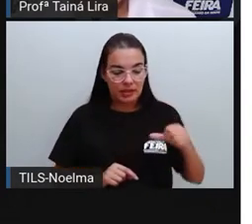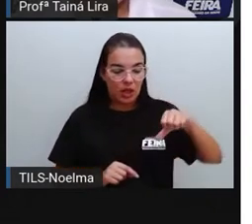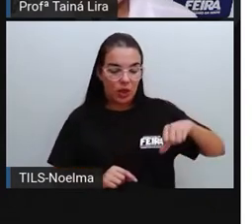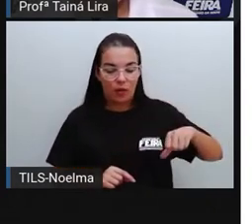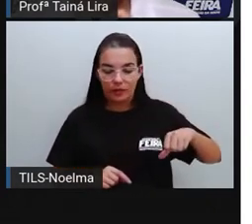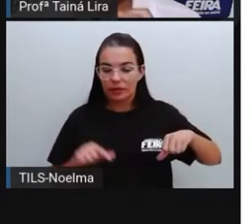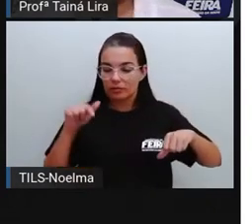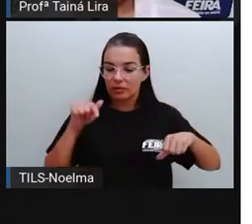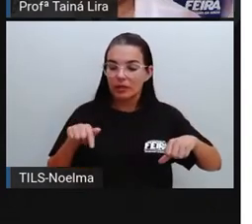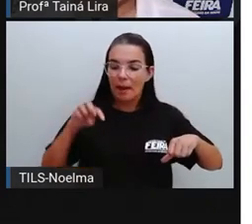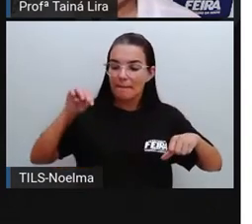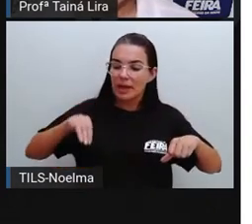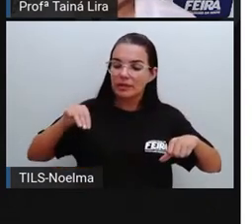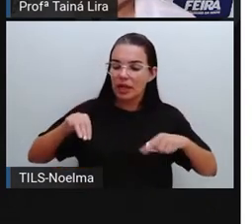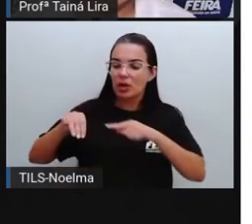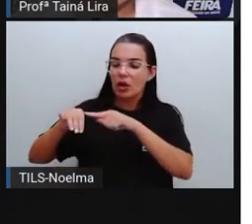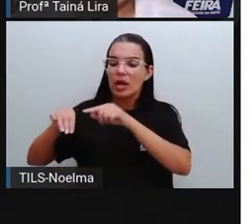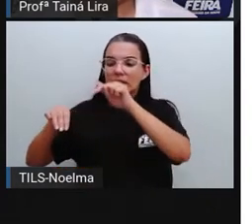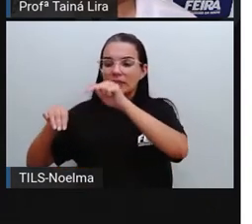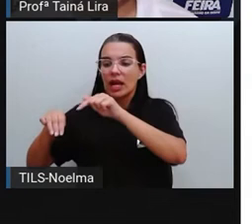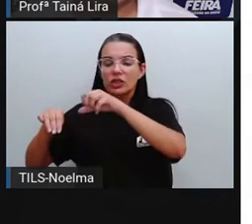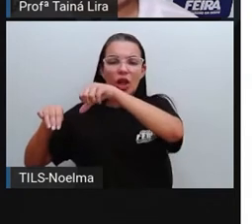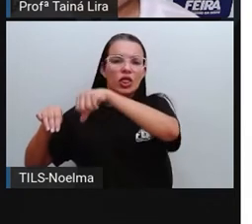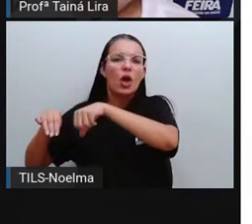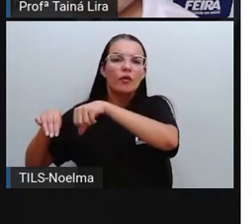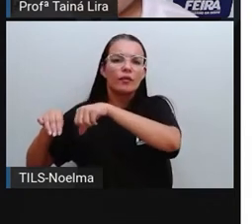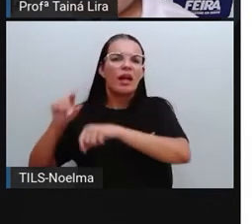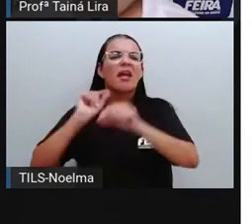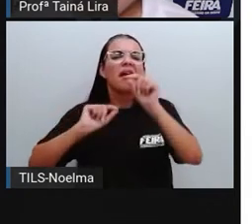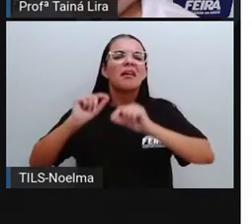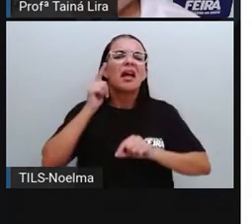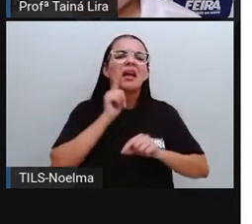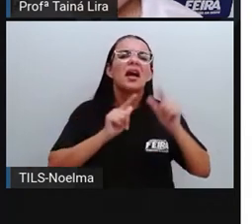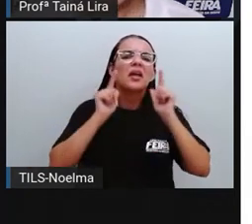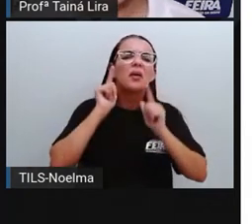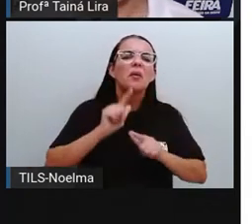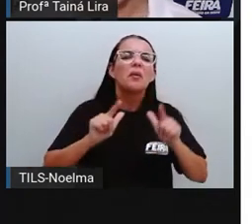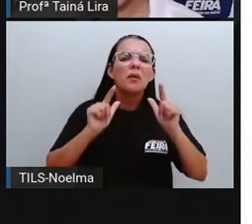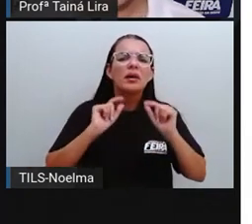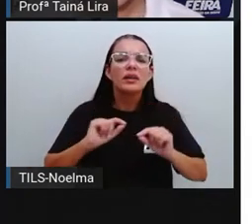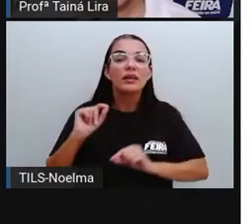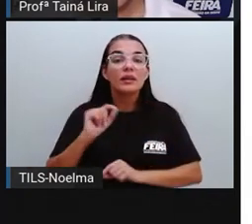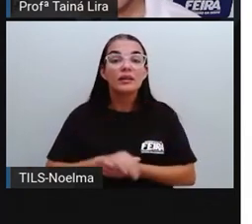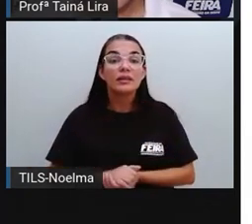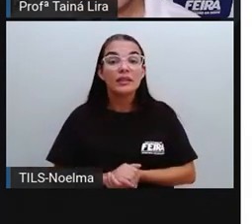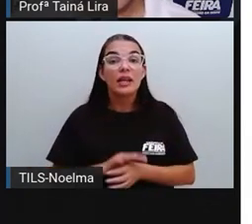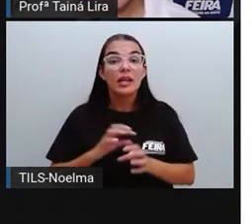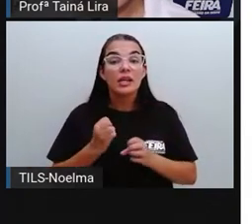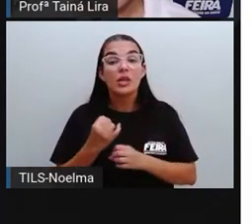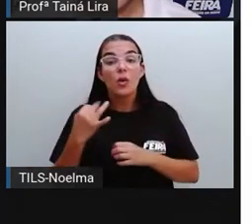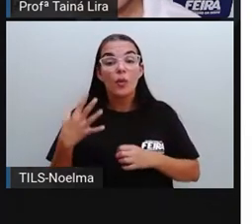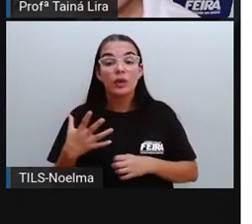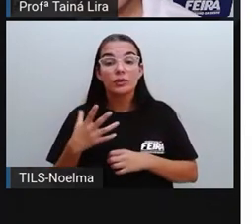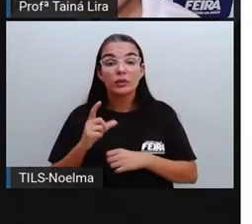e 9. Quem ganhou a rodada e com quantos pontos a mais? Então, como é que eu posso,